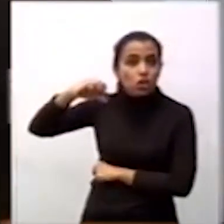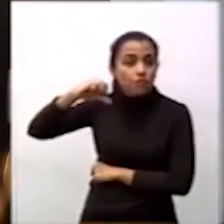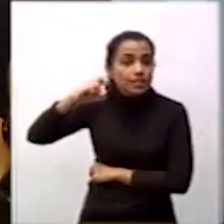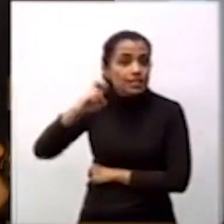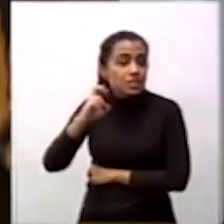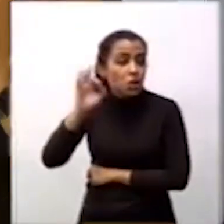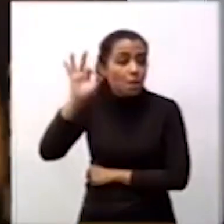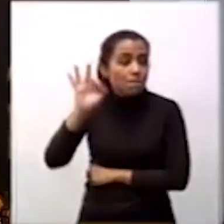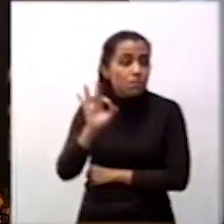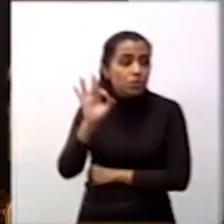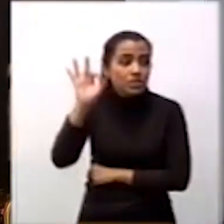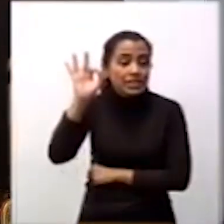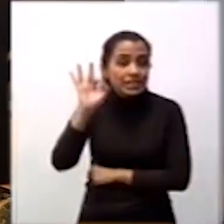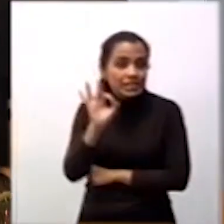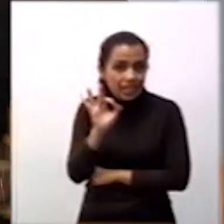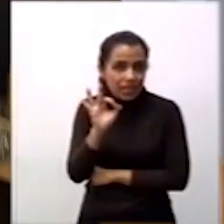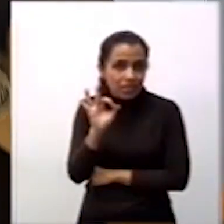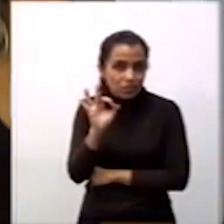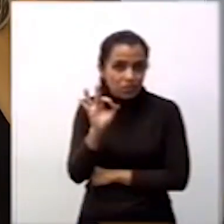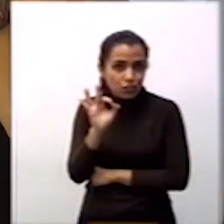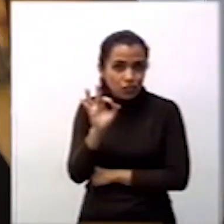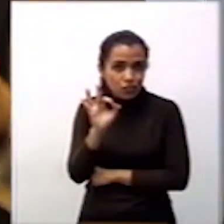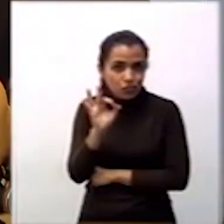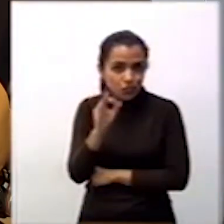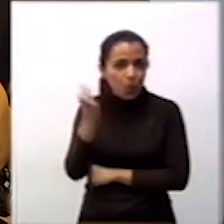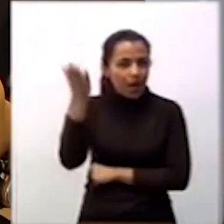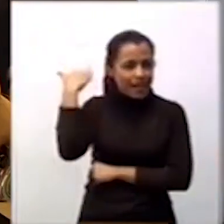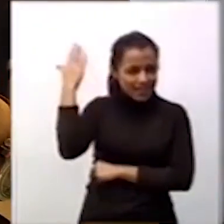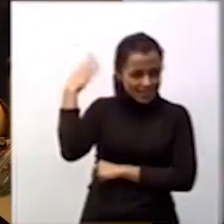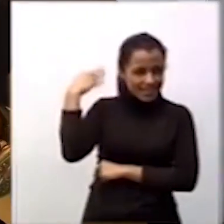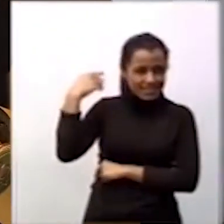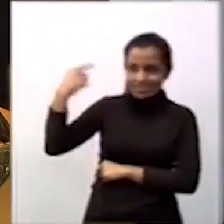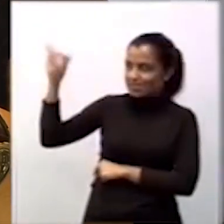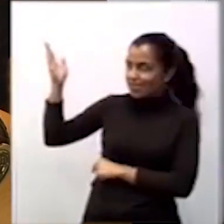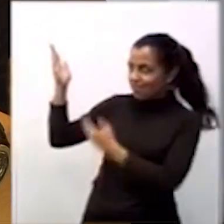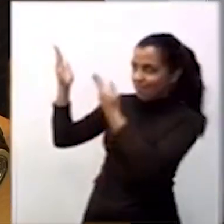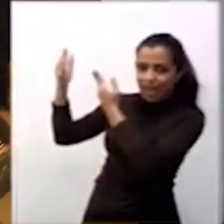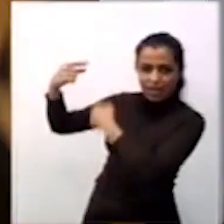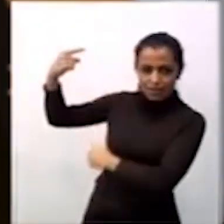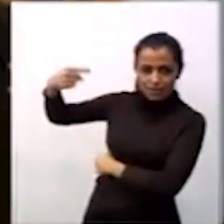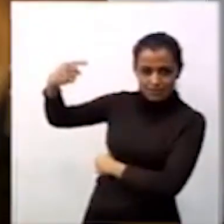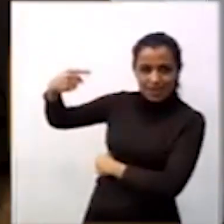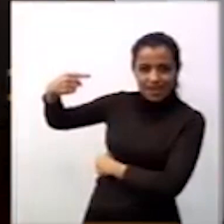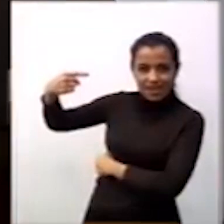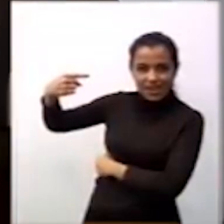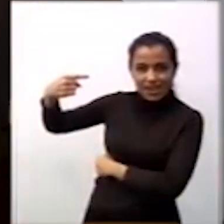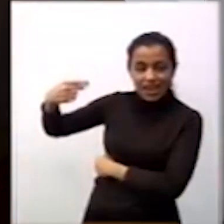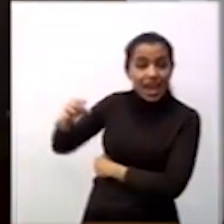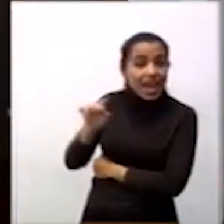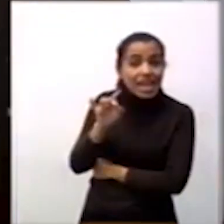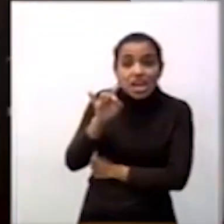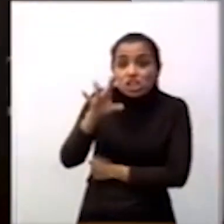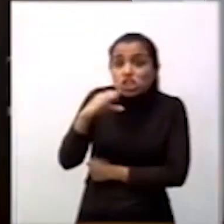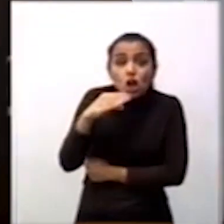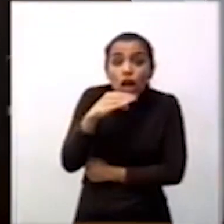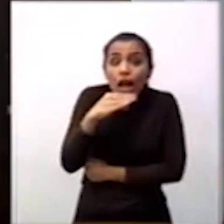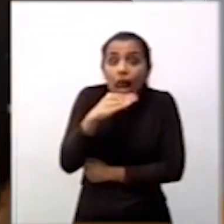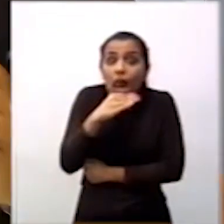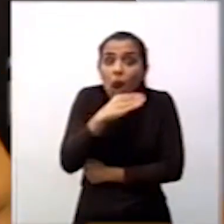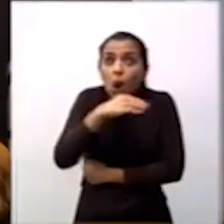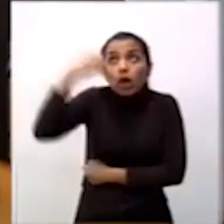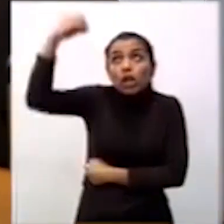95% da energia elétrica que você pagava para fazer uma lâmpada dessa funcionar era literalmente torrado em calor.